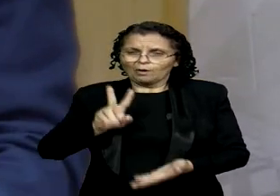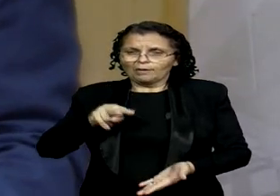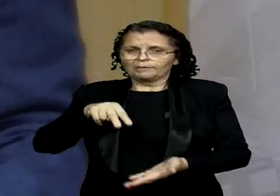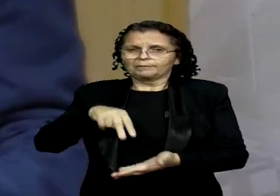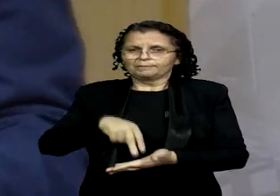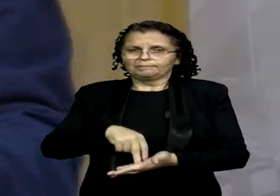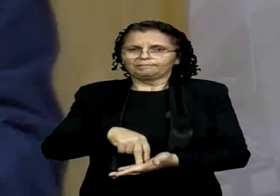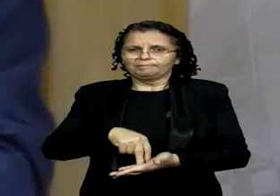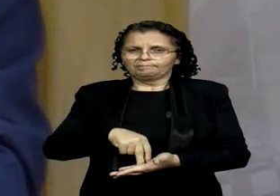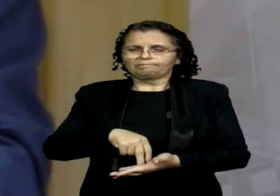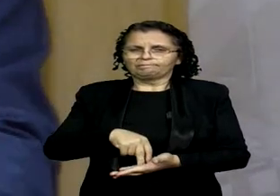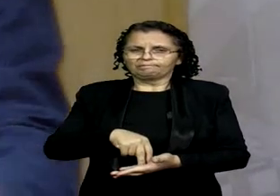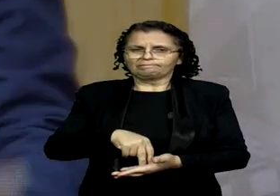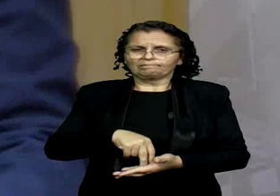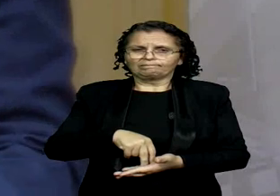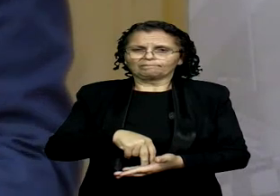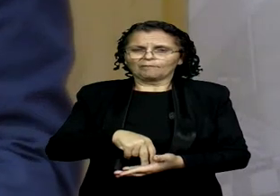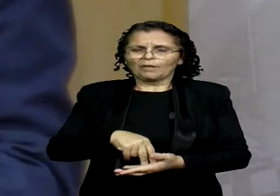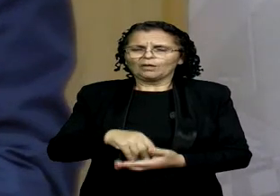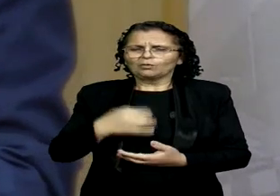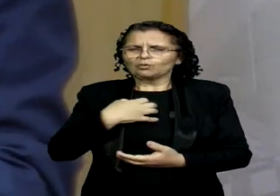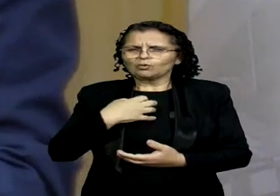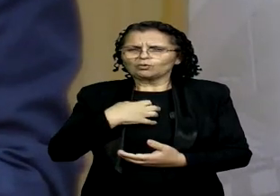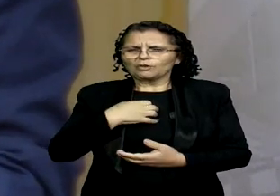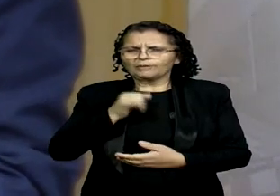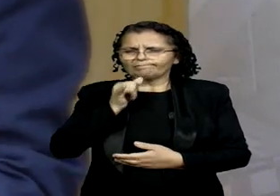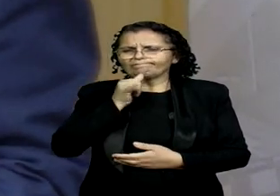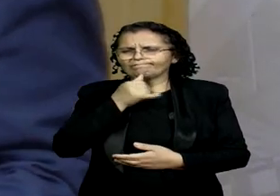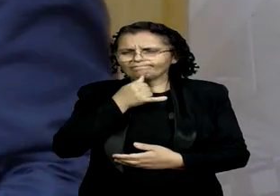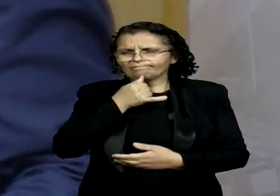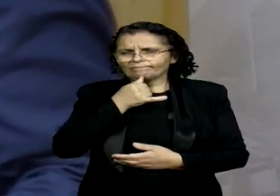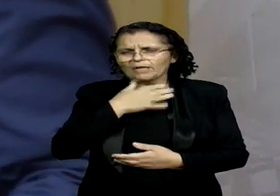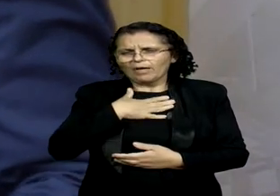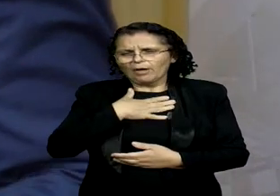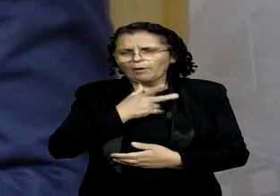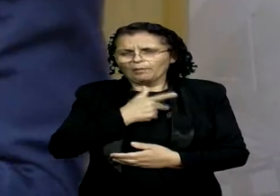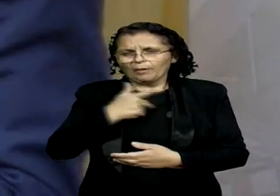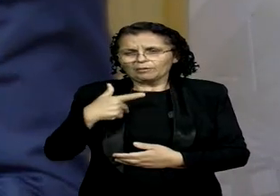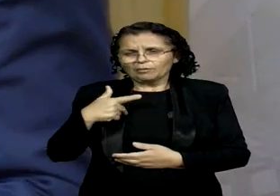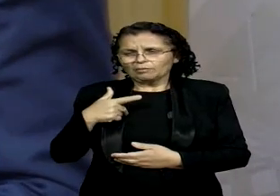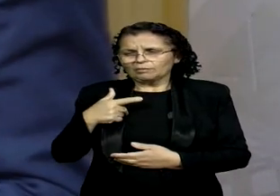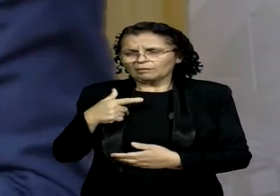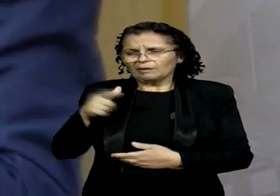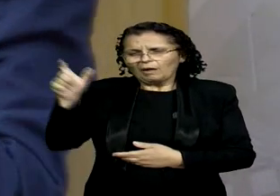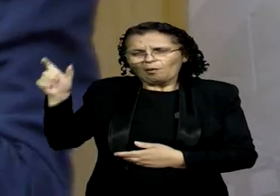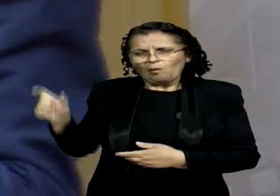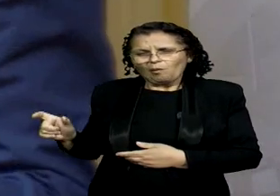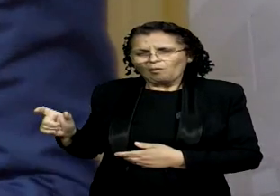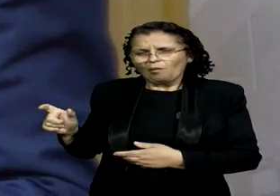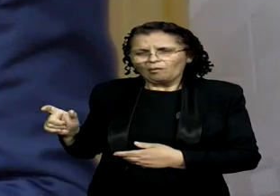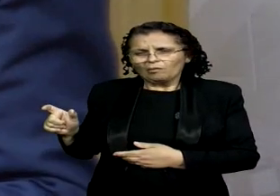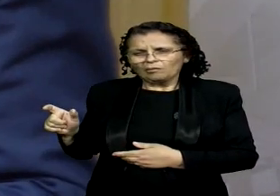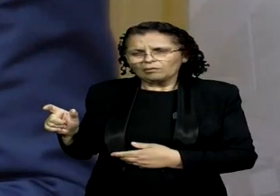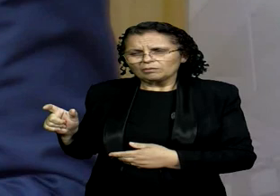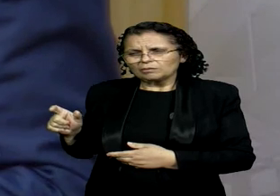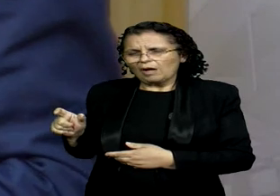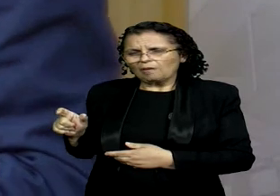tribuna e aqui, de uma forma muito triste, como um pastor, saber que tem um homem na frente de um